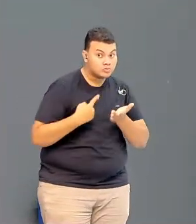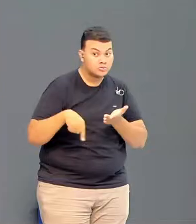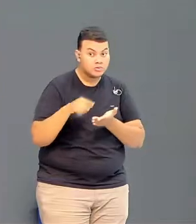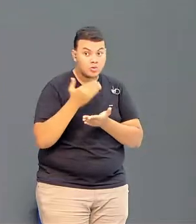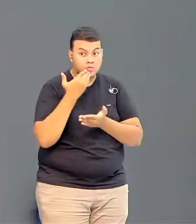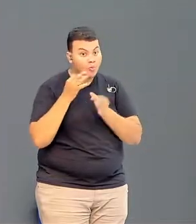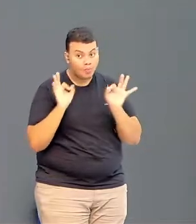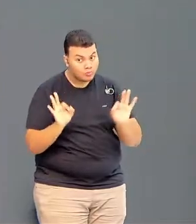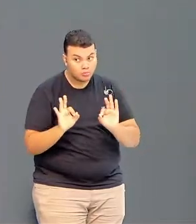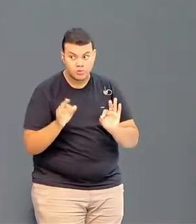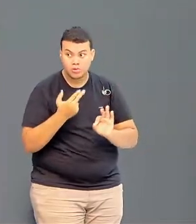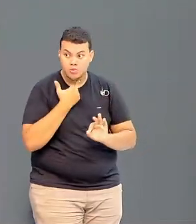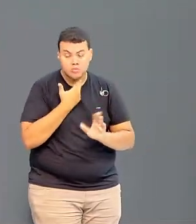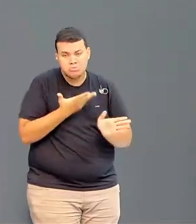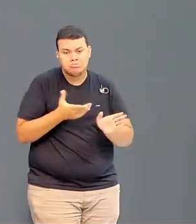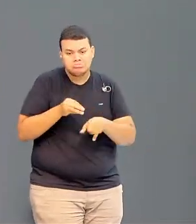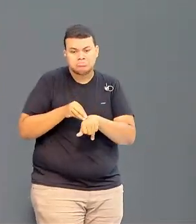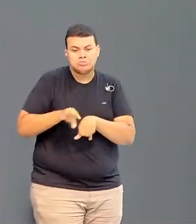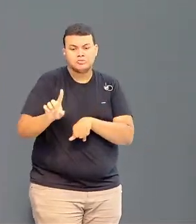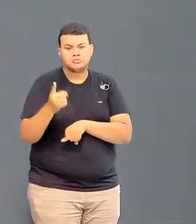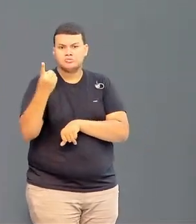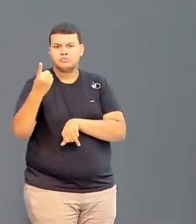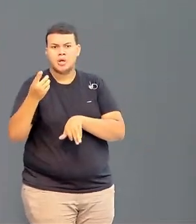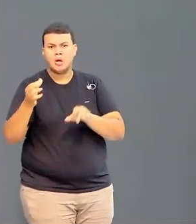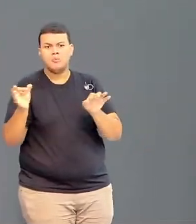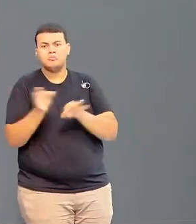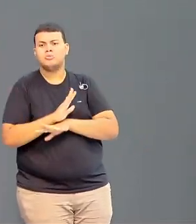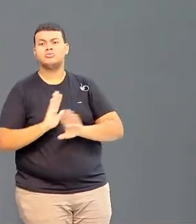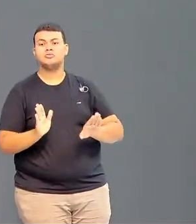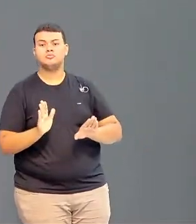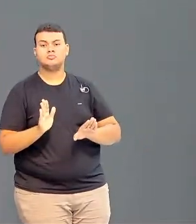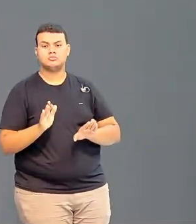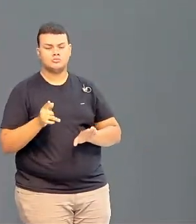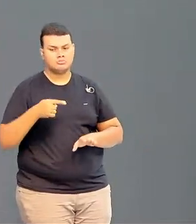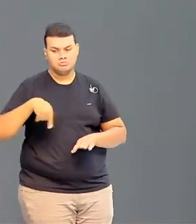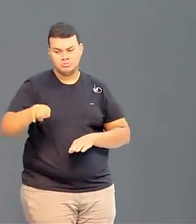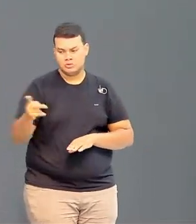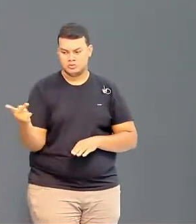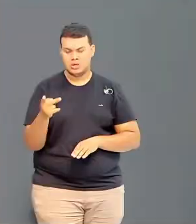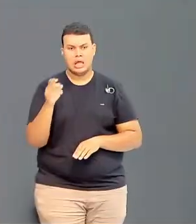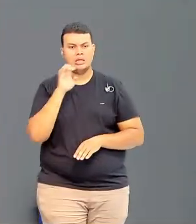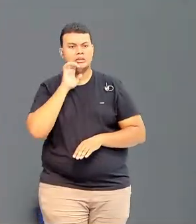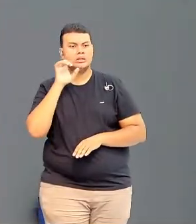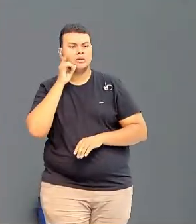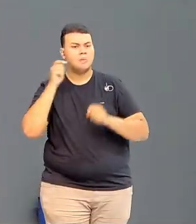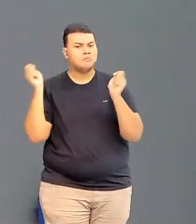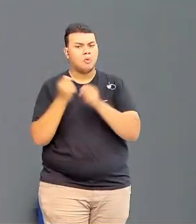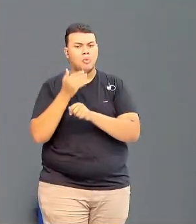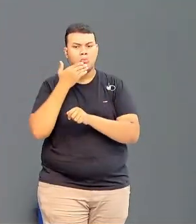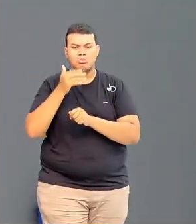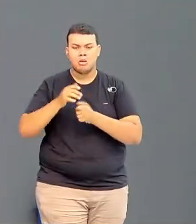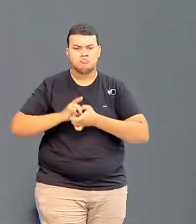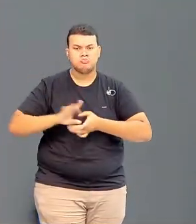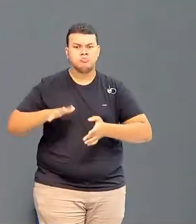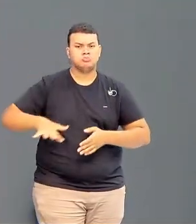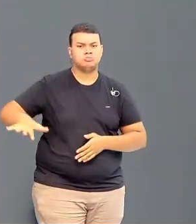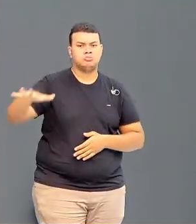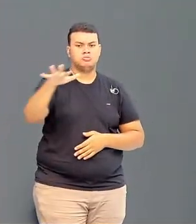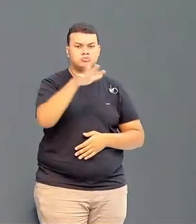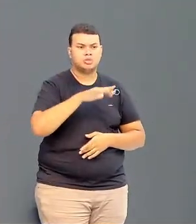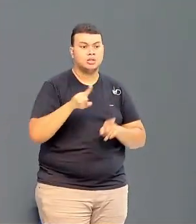Pronto, o argumento de Deus foi suficiente. Eles comiam de todos os frutos, viviam bem, davam nome aos